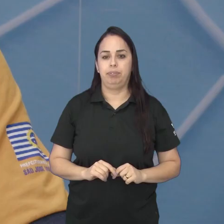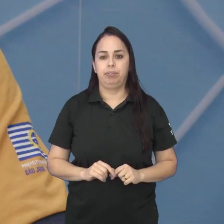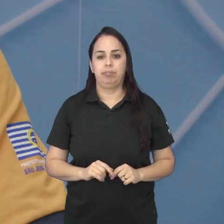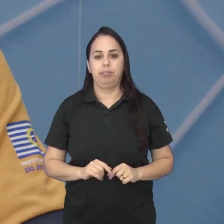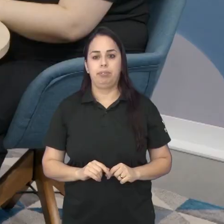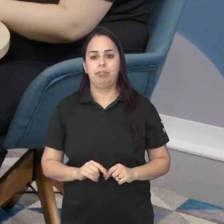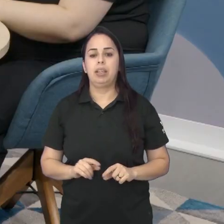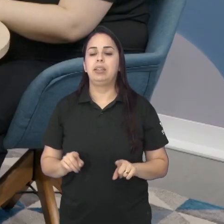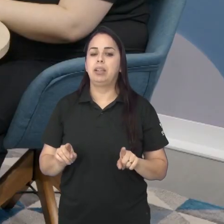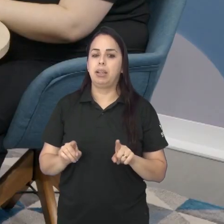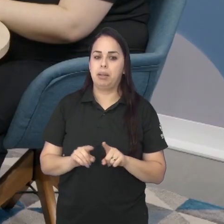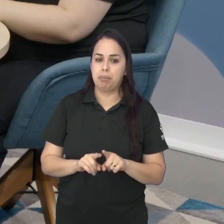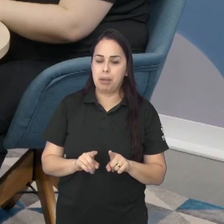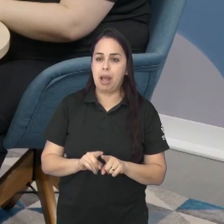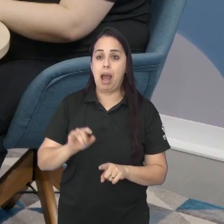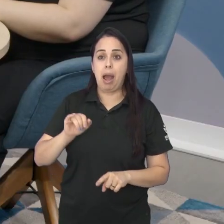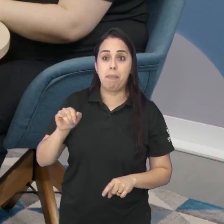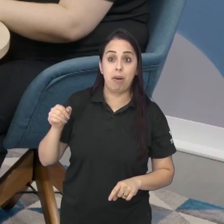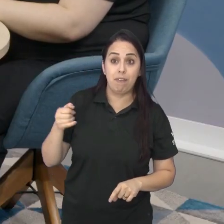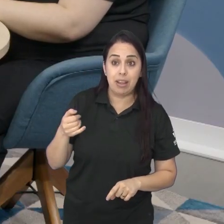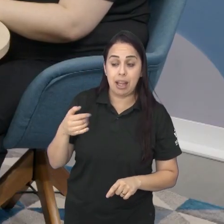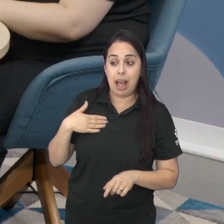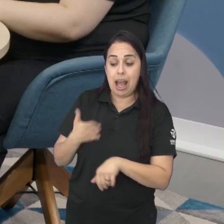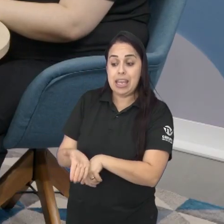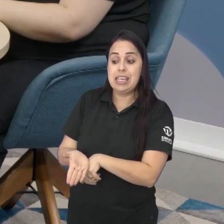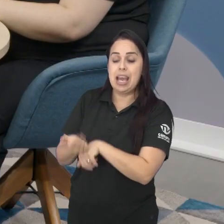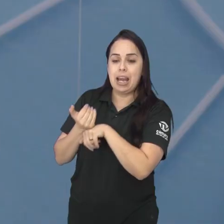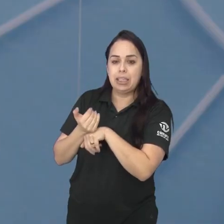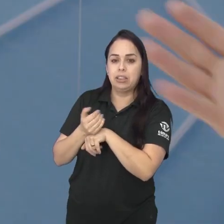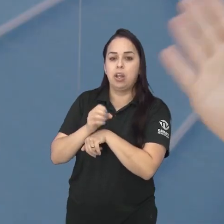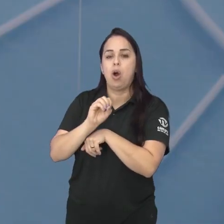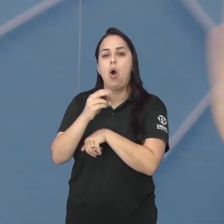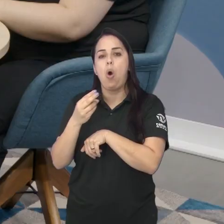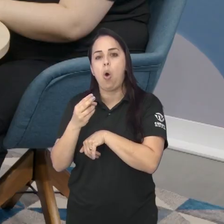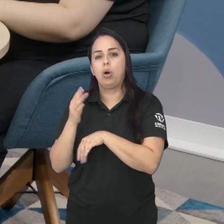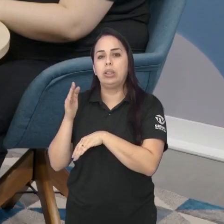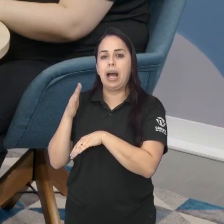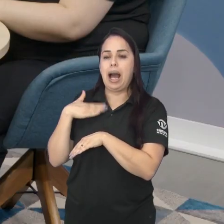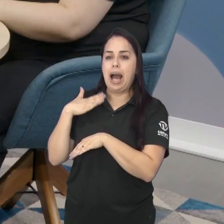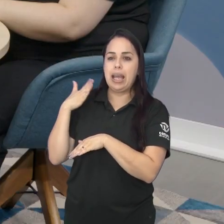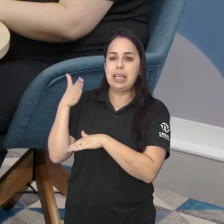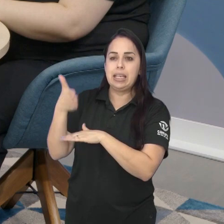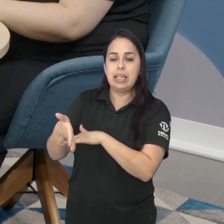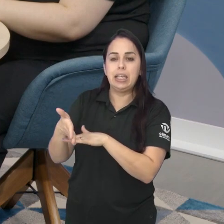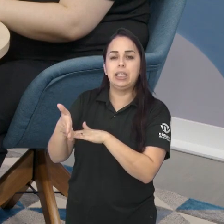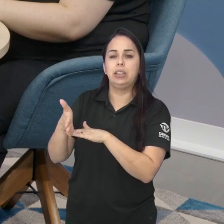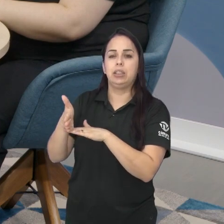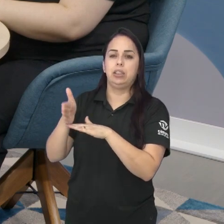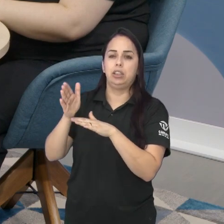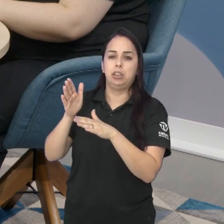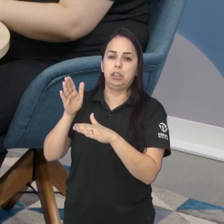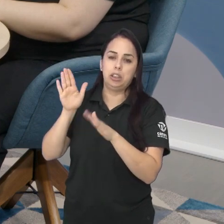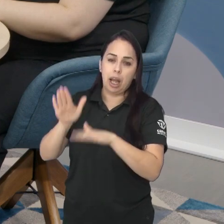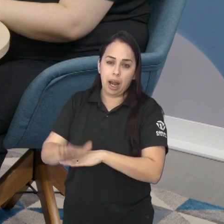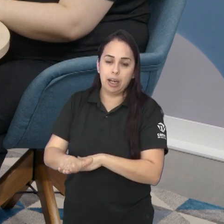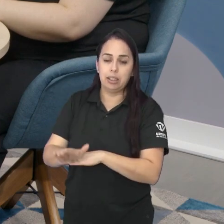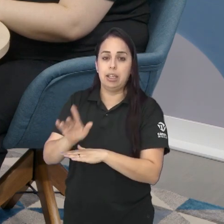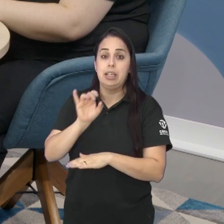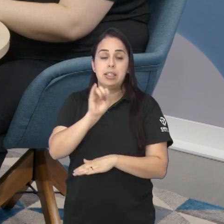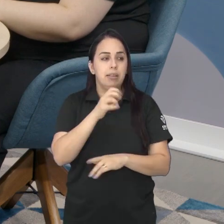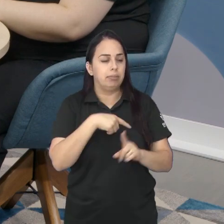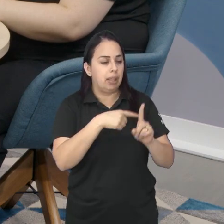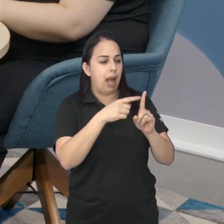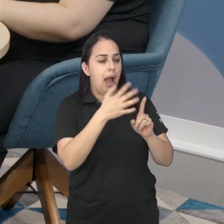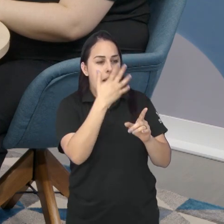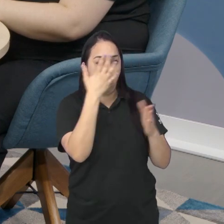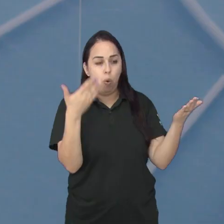Tentar ir mais cedo também, né? Tentar ir mais cedo, aproveitar, né, ou até mesmo depois do almoço. Exatamente, ou aproveitar num outro dia, olha, hoje está com